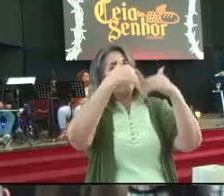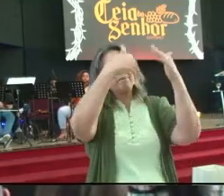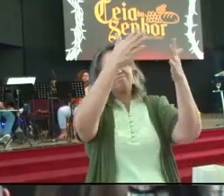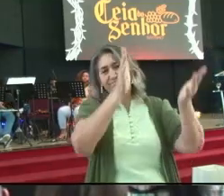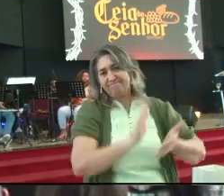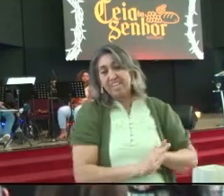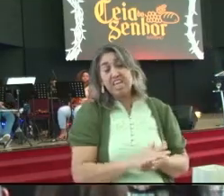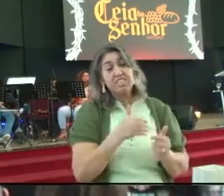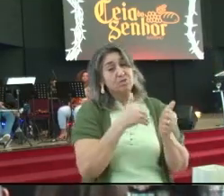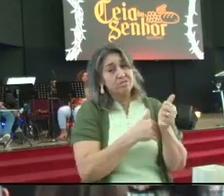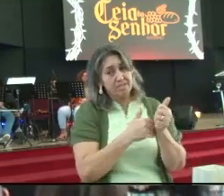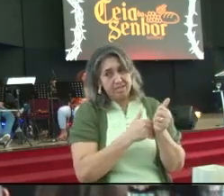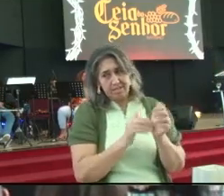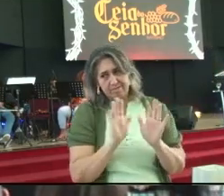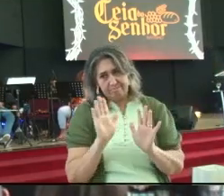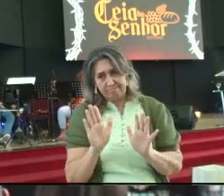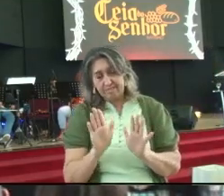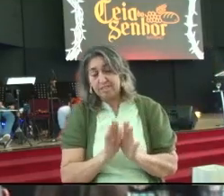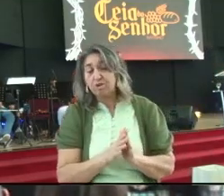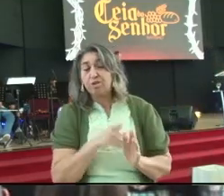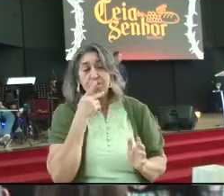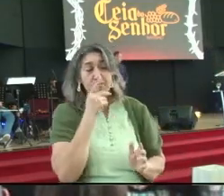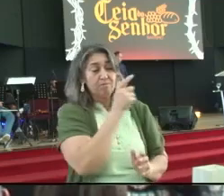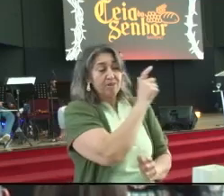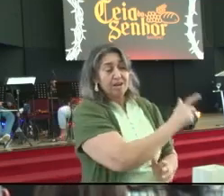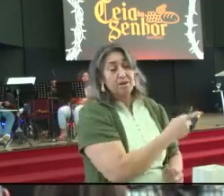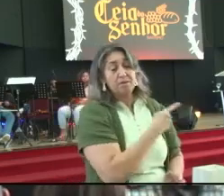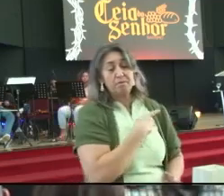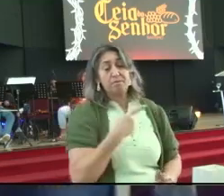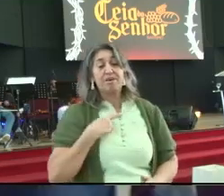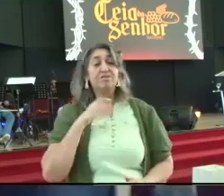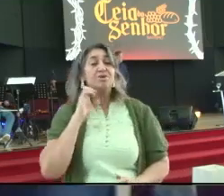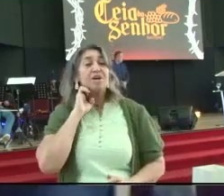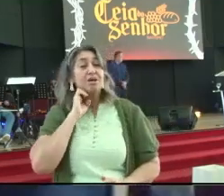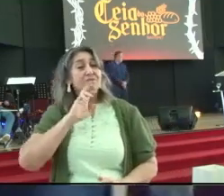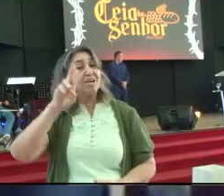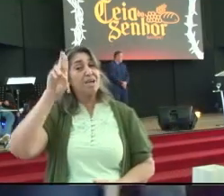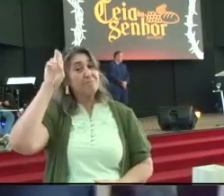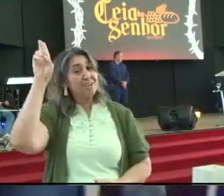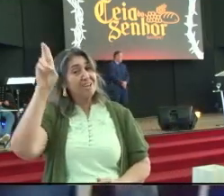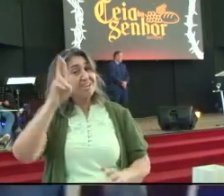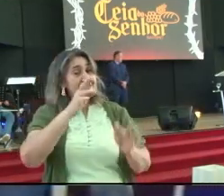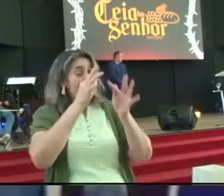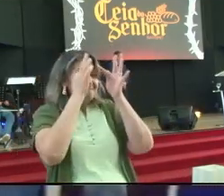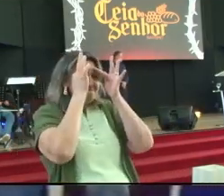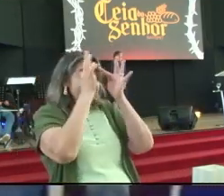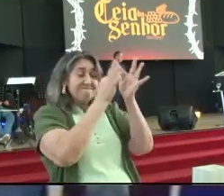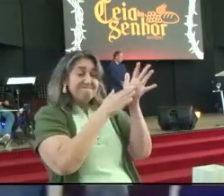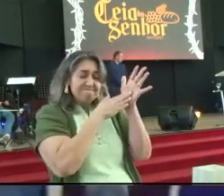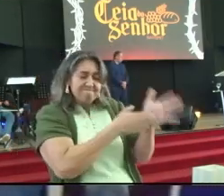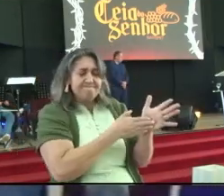estamos falando do pastor Emerson, que é a fidelidade. Diga comigo, fidelidade.